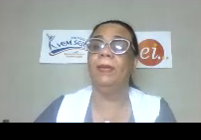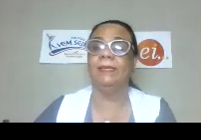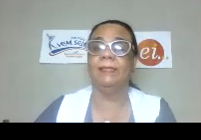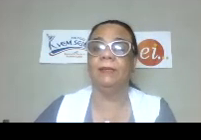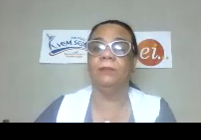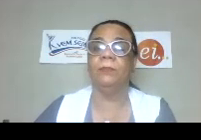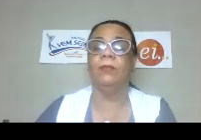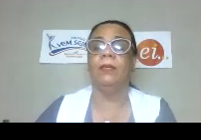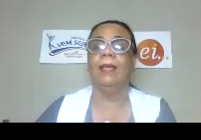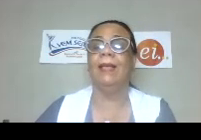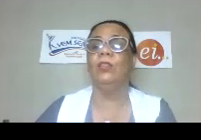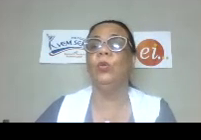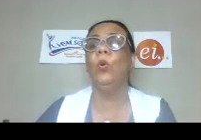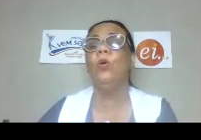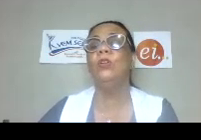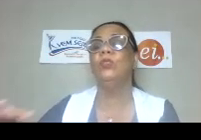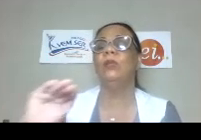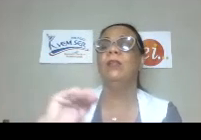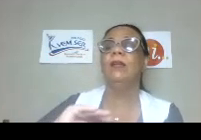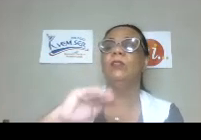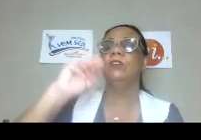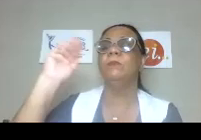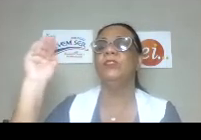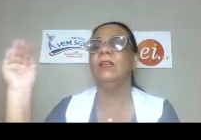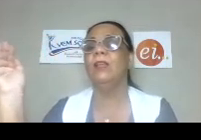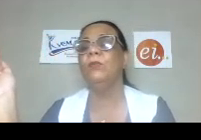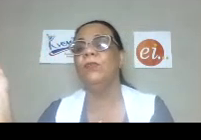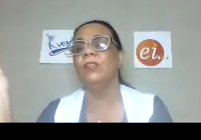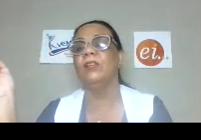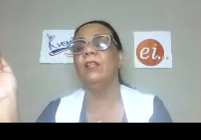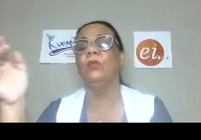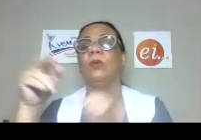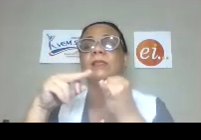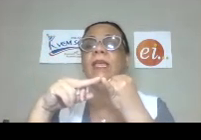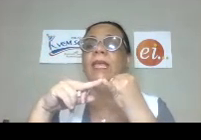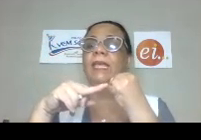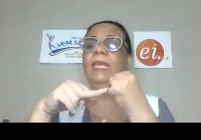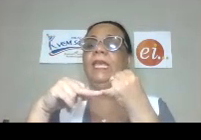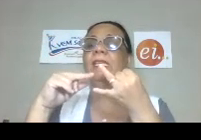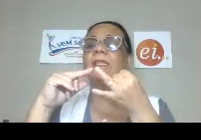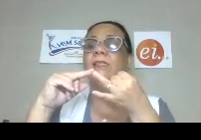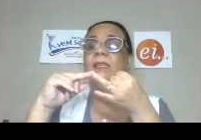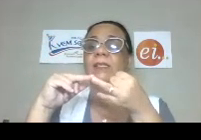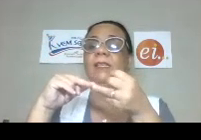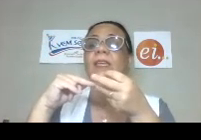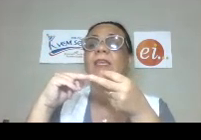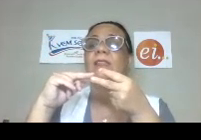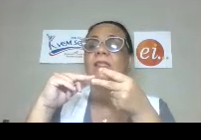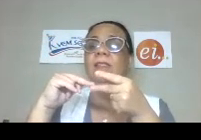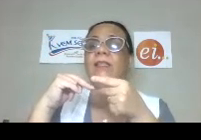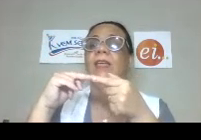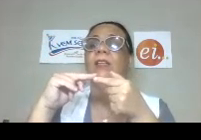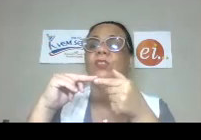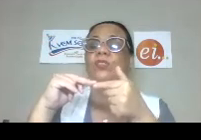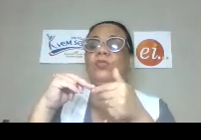Quanto? Pensa. 14, eu tô lá no 14 para chegar no 20. 14, 15,